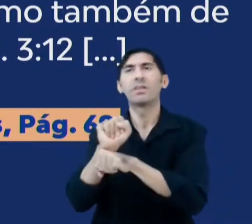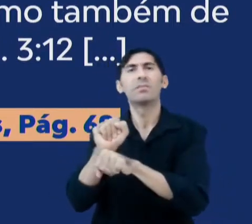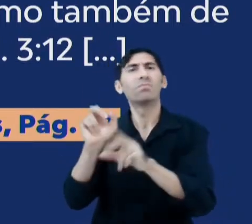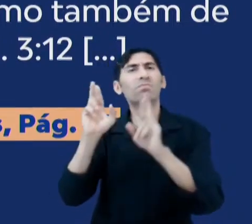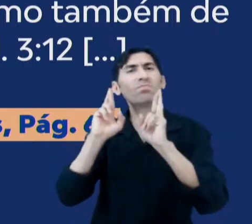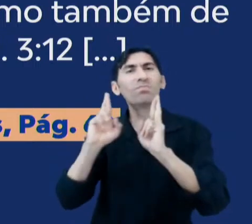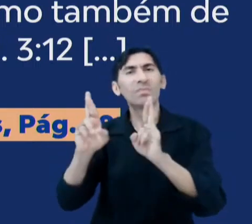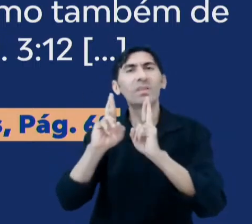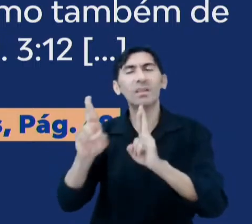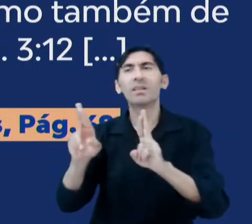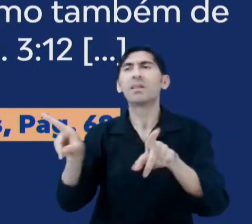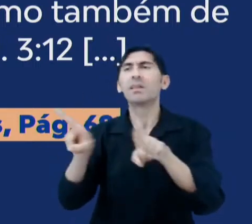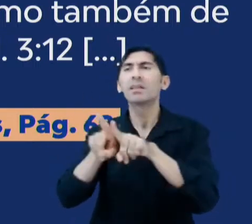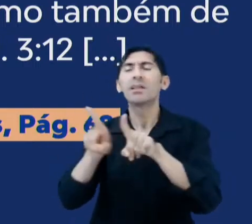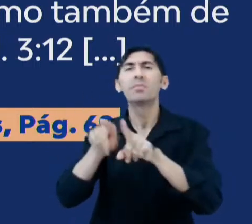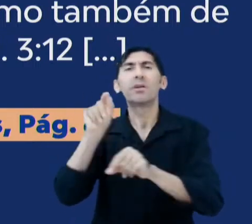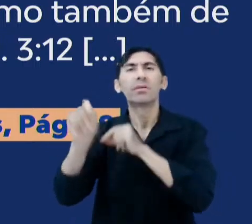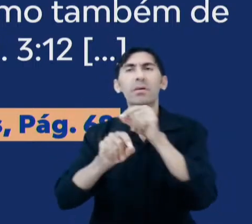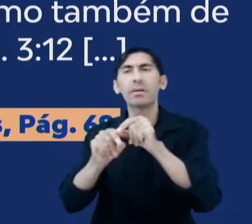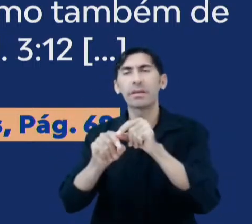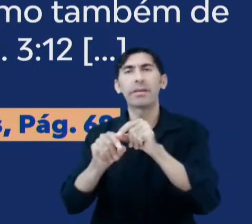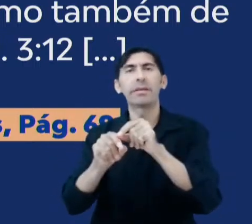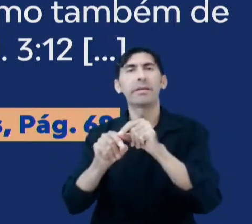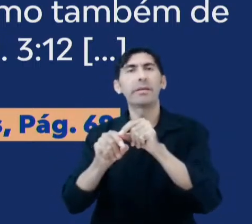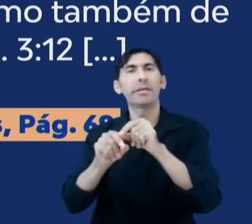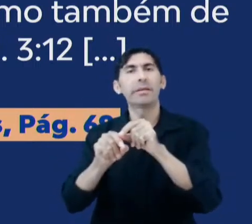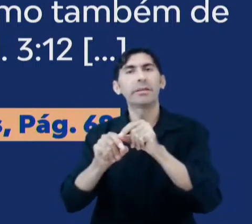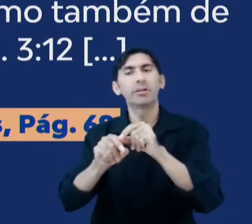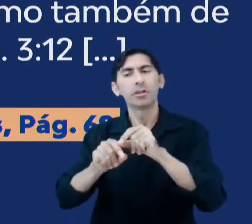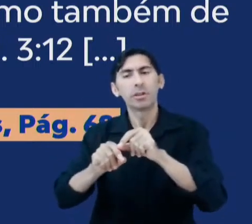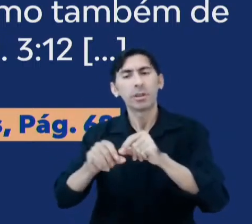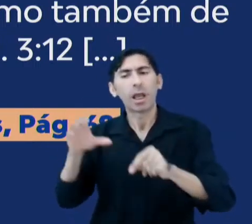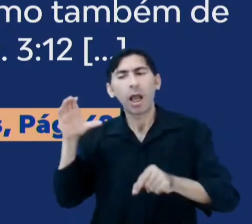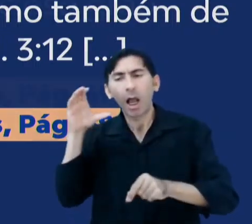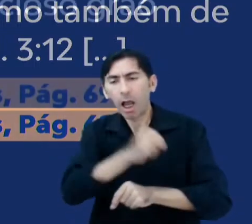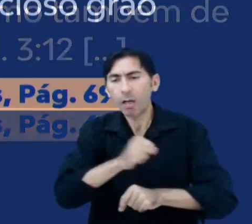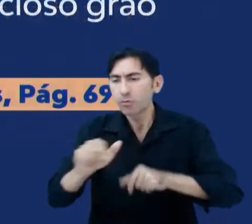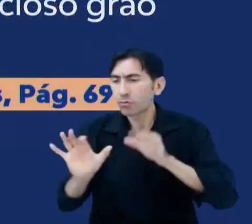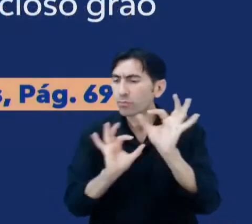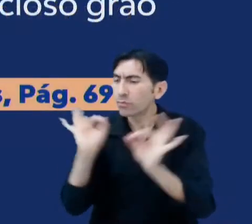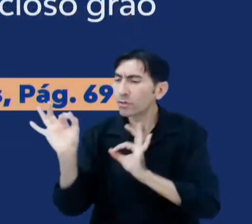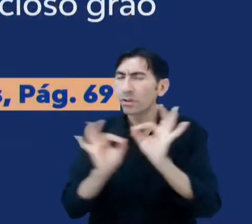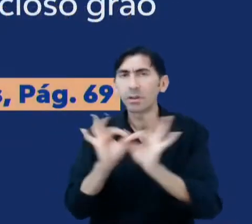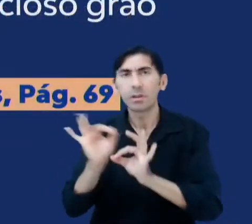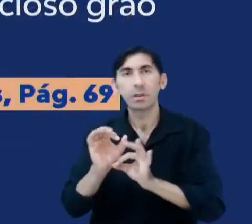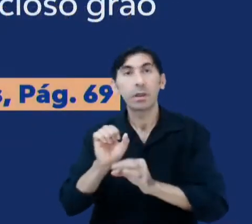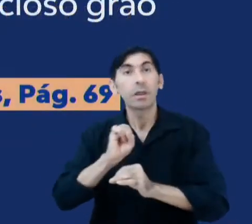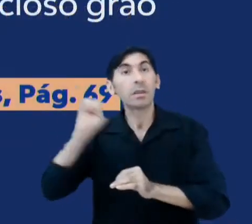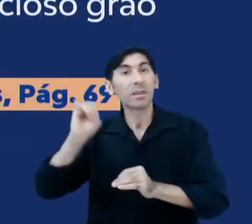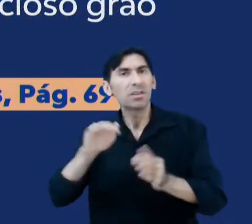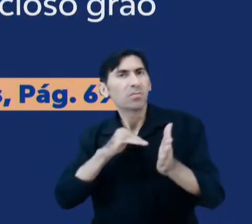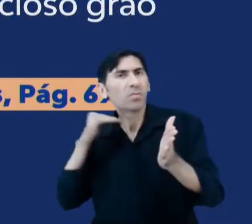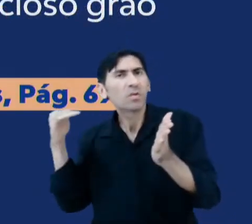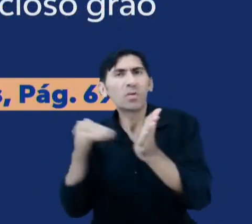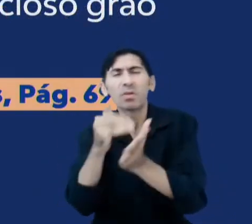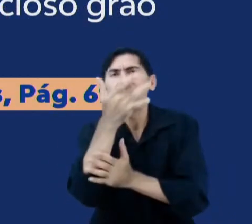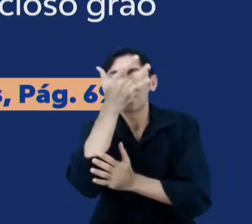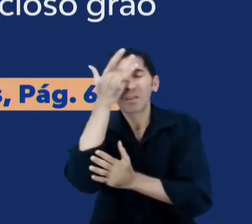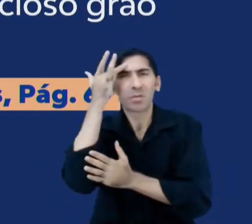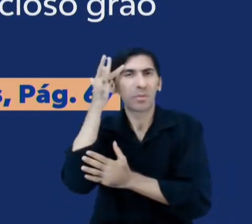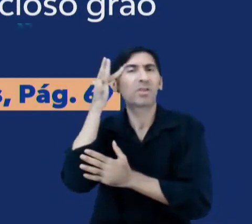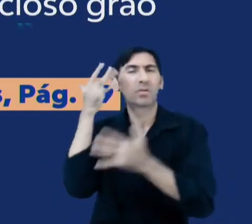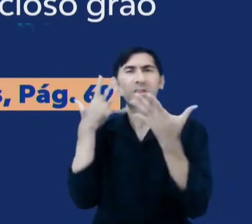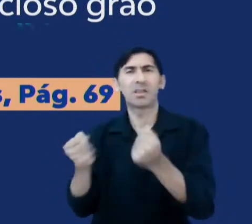como também de apressá-la. 2 de Pedro 3,12. Se todos que professam seu nome produzissem fruto para a